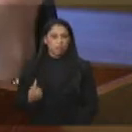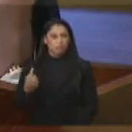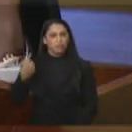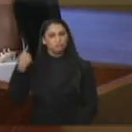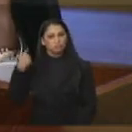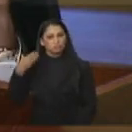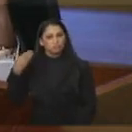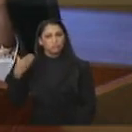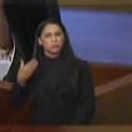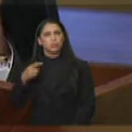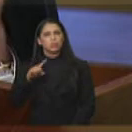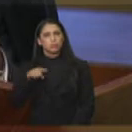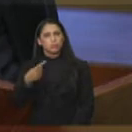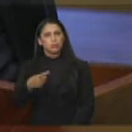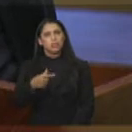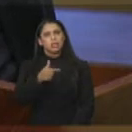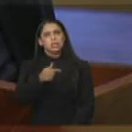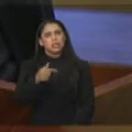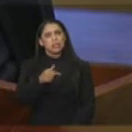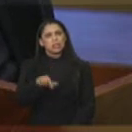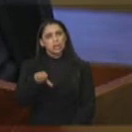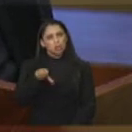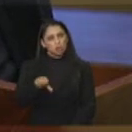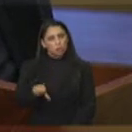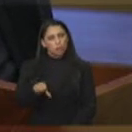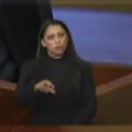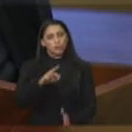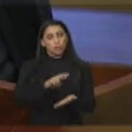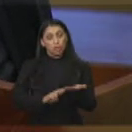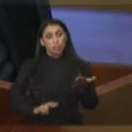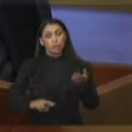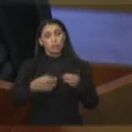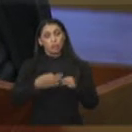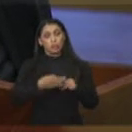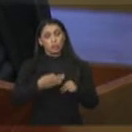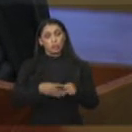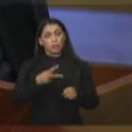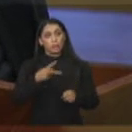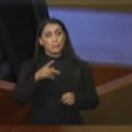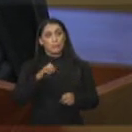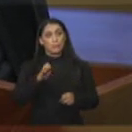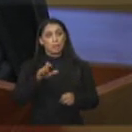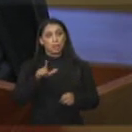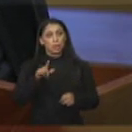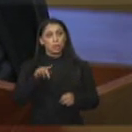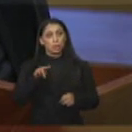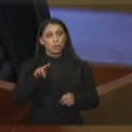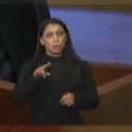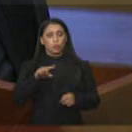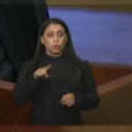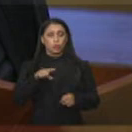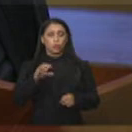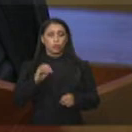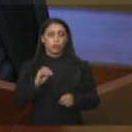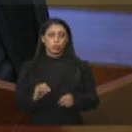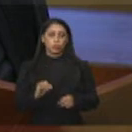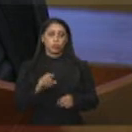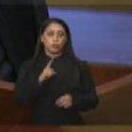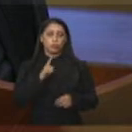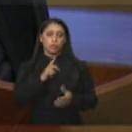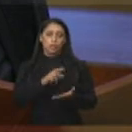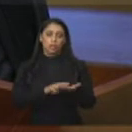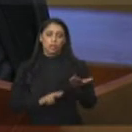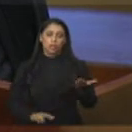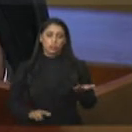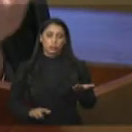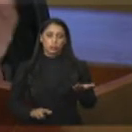e depois a ADPF 79, da relatoria do ministro César Peluso, a ADPF 99, da relatoria do